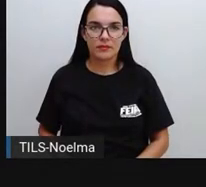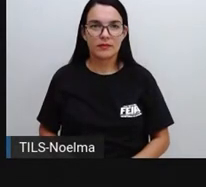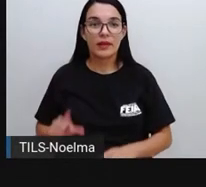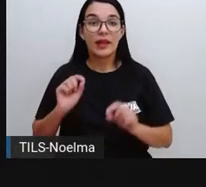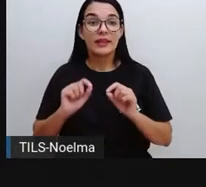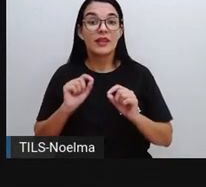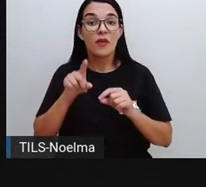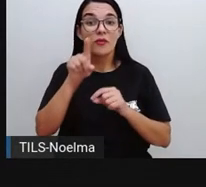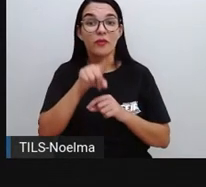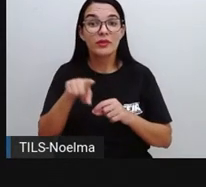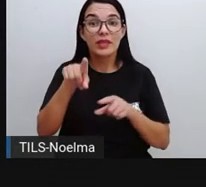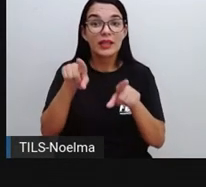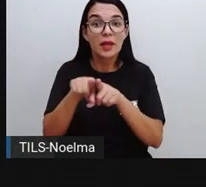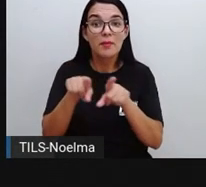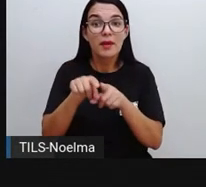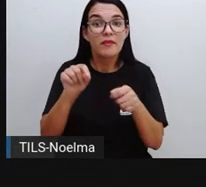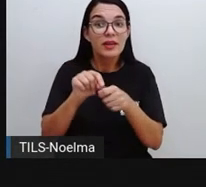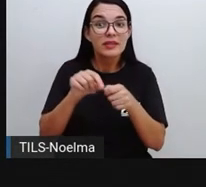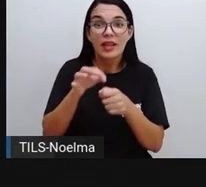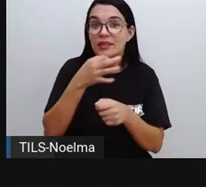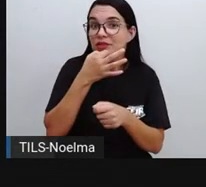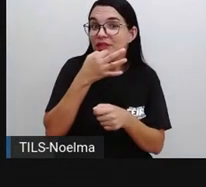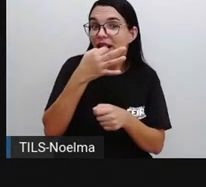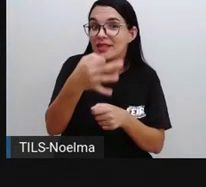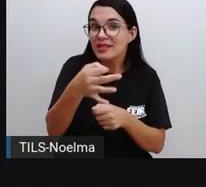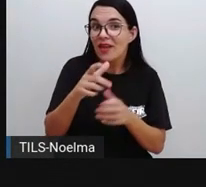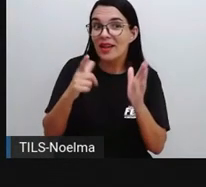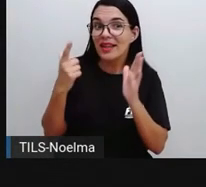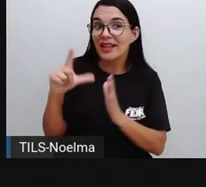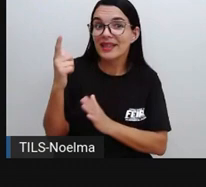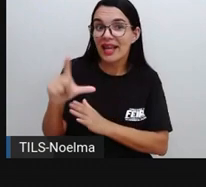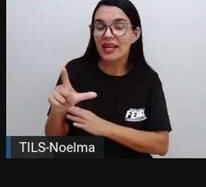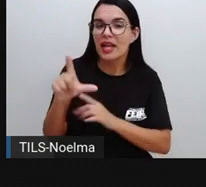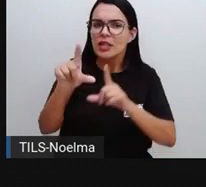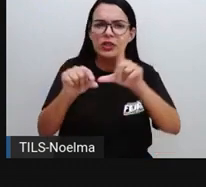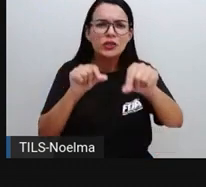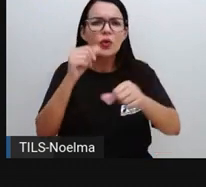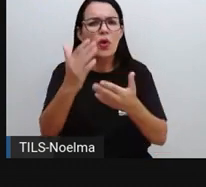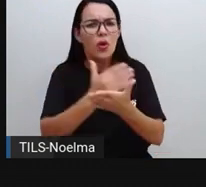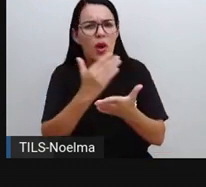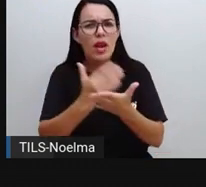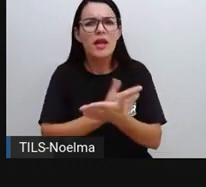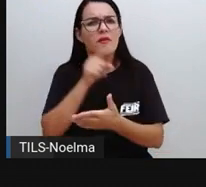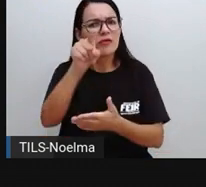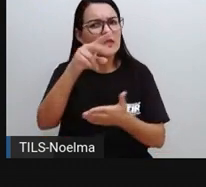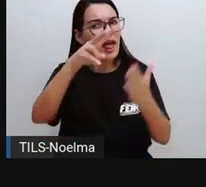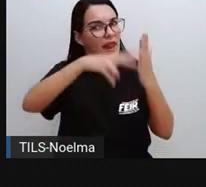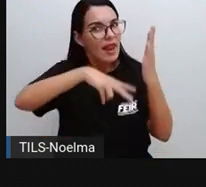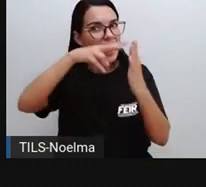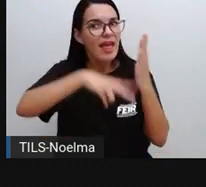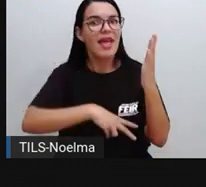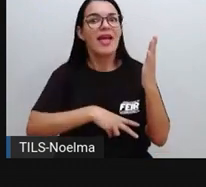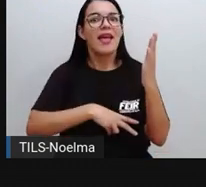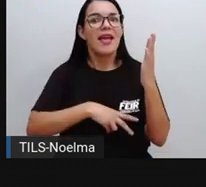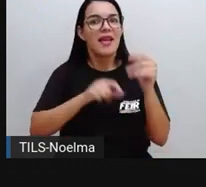Que tal você também fazer uma indicação literária, né? Então escolha aí um livro para vocês lerem